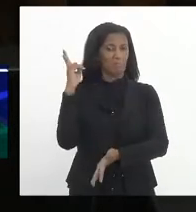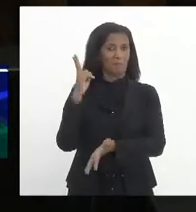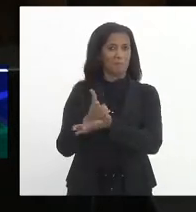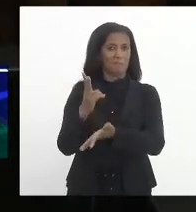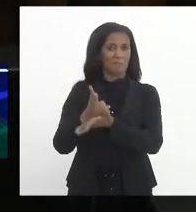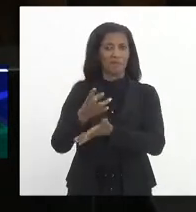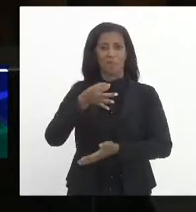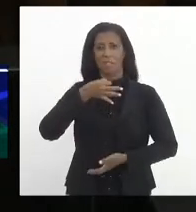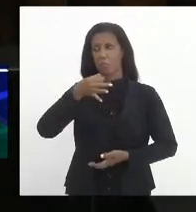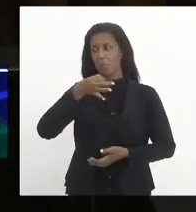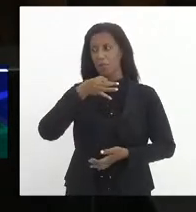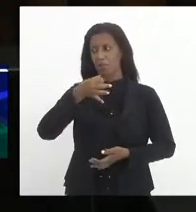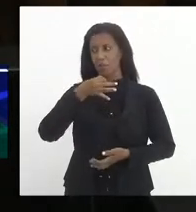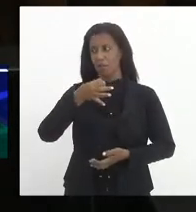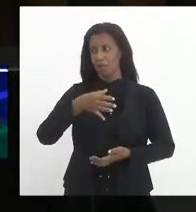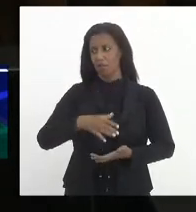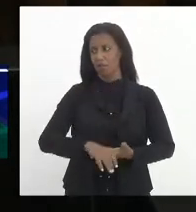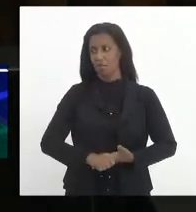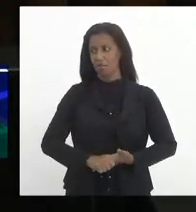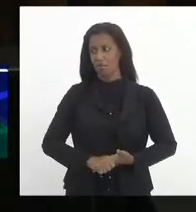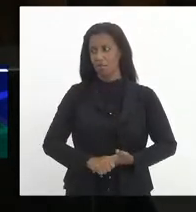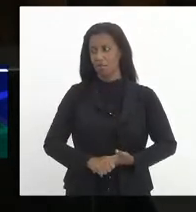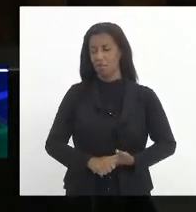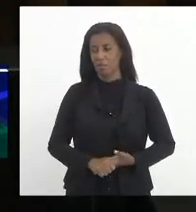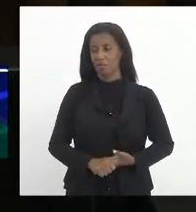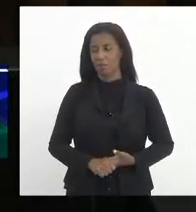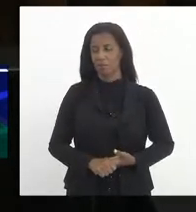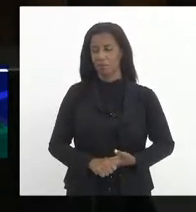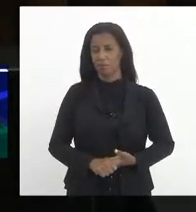mesmo dias após